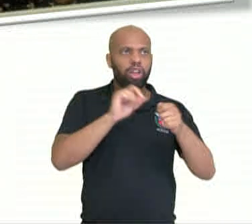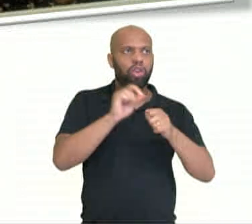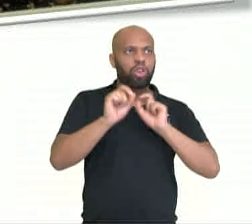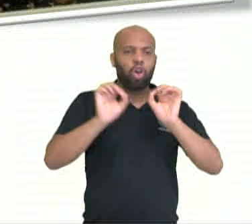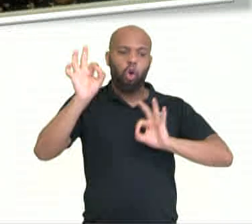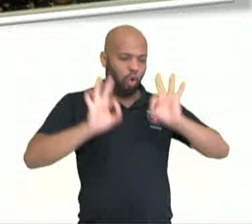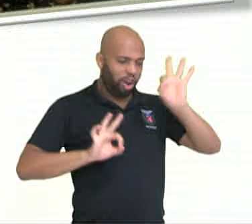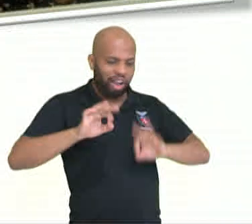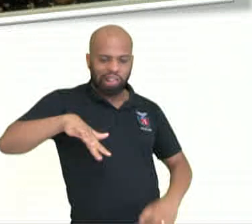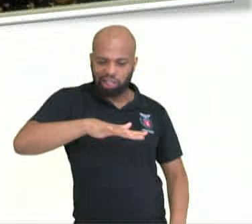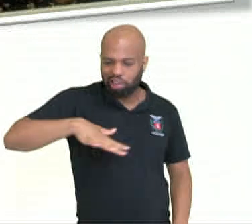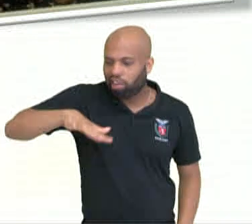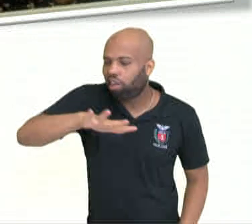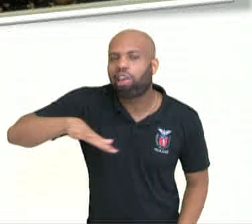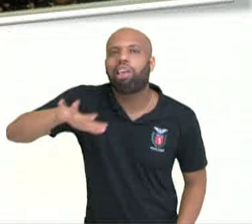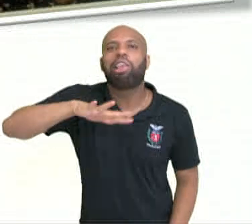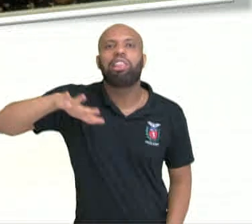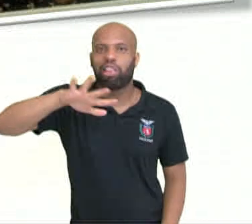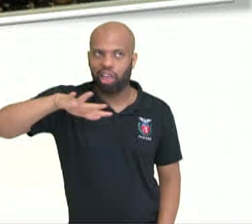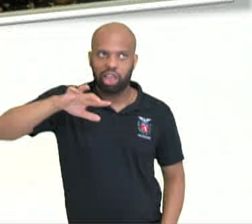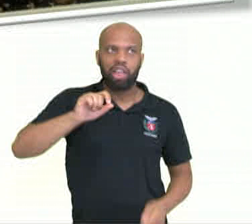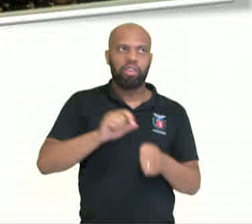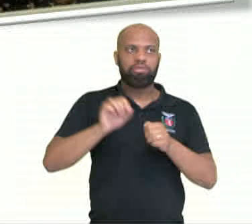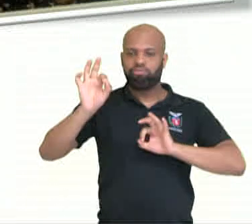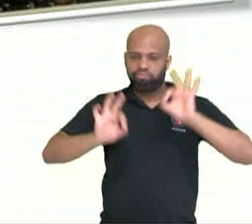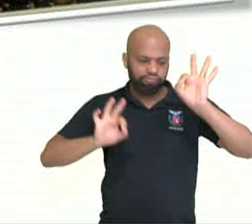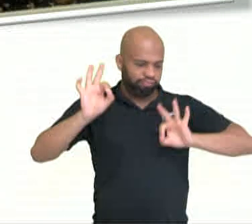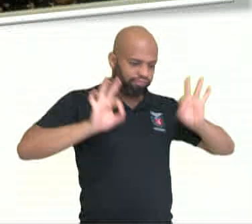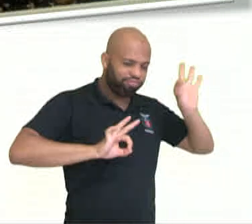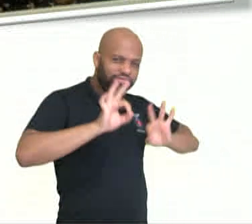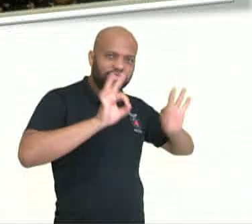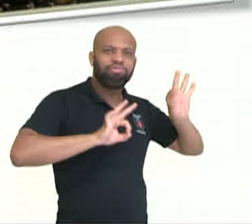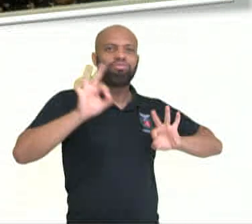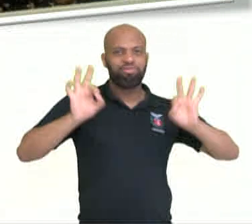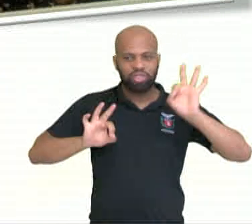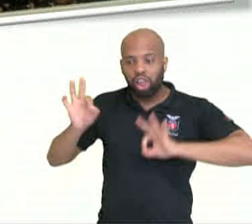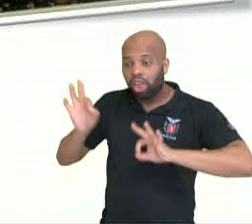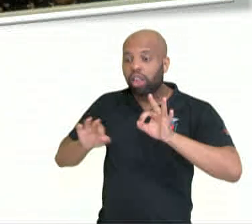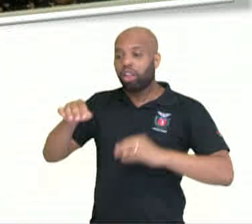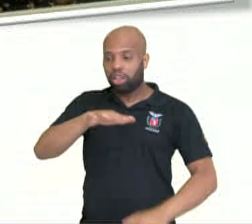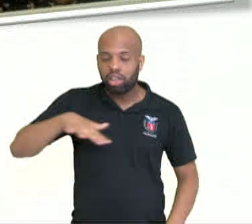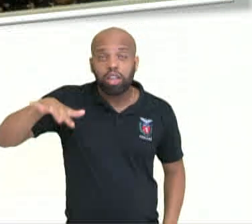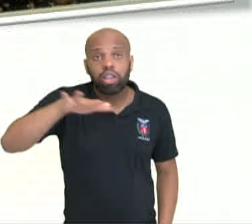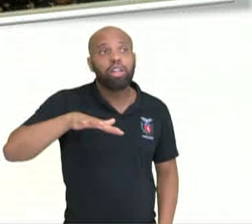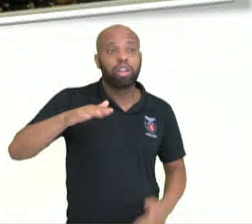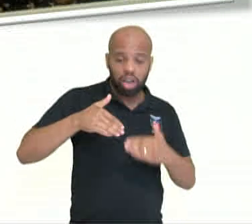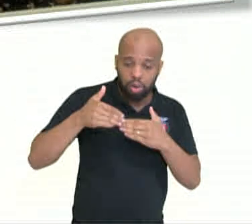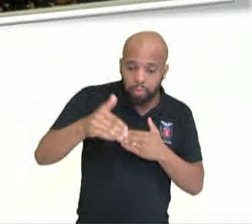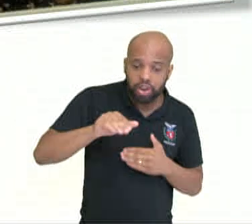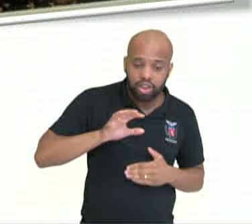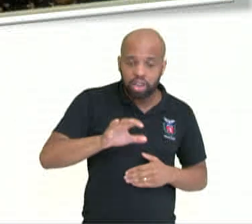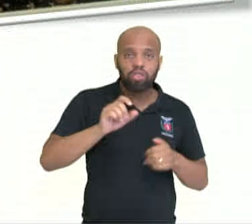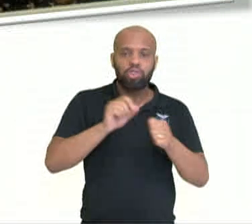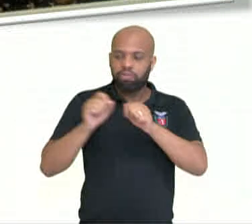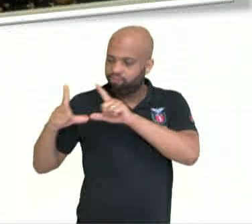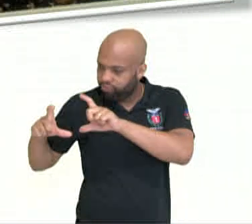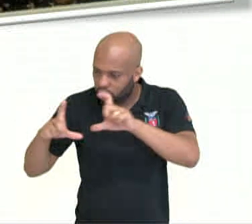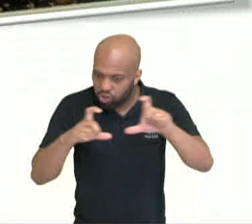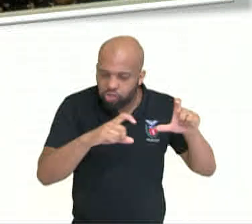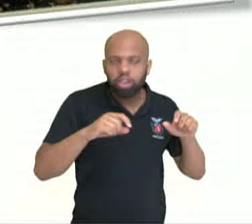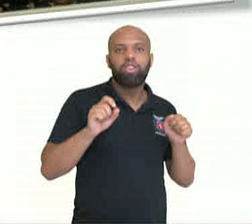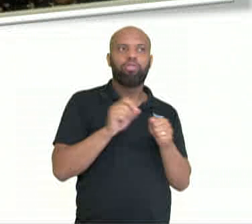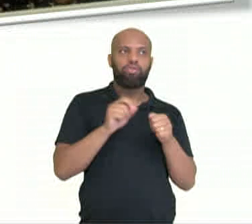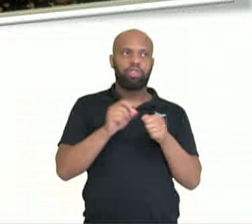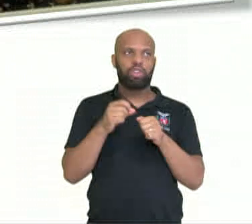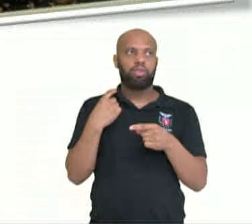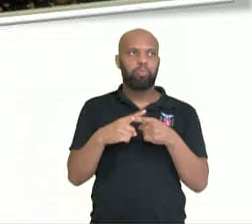o cenário, né, o famoso arte no lixo que ele fez, os meninos de açúcar, tudo. E, a partir disso, ele fotografa. Você